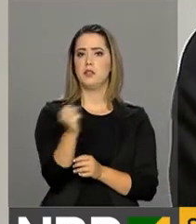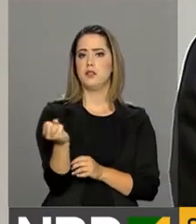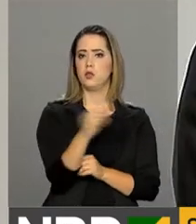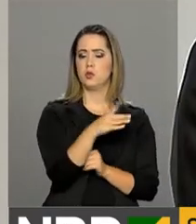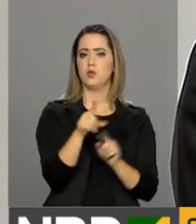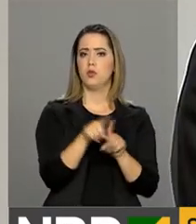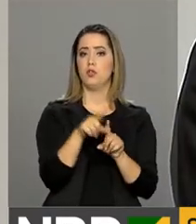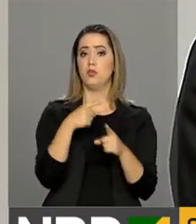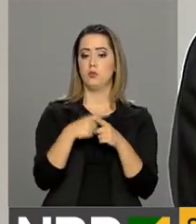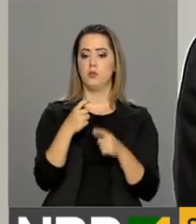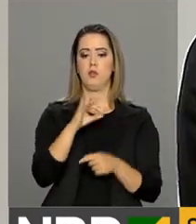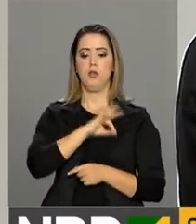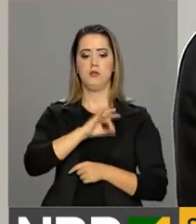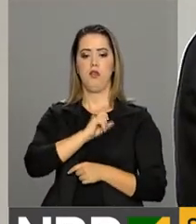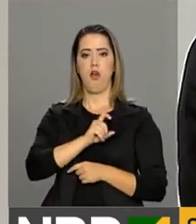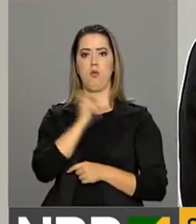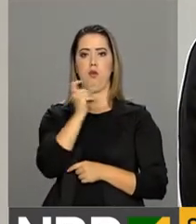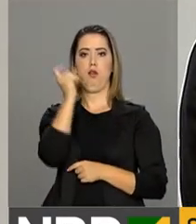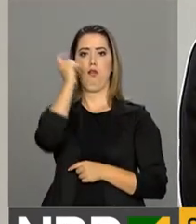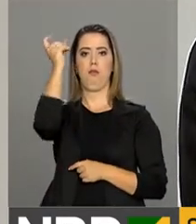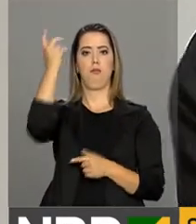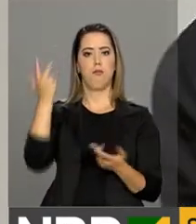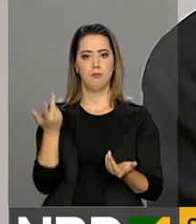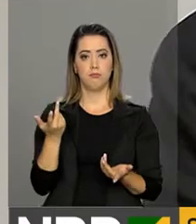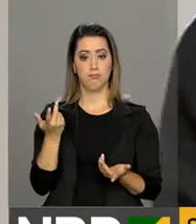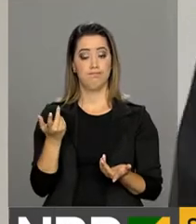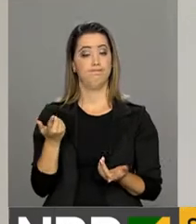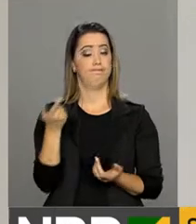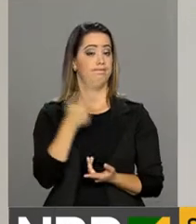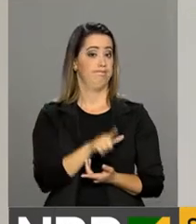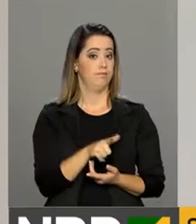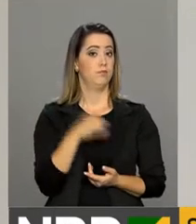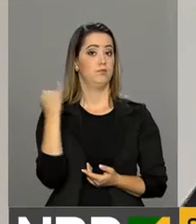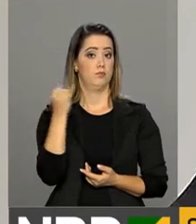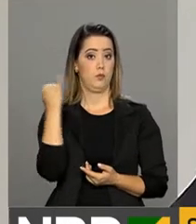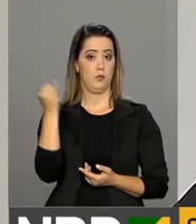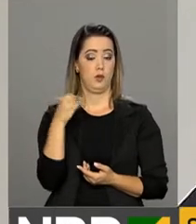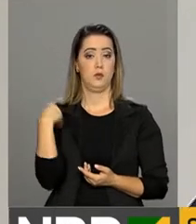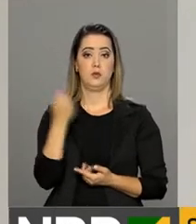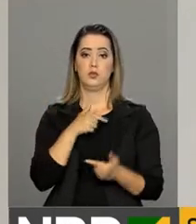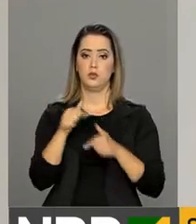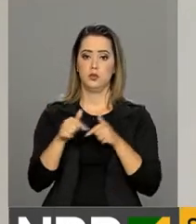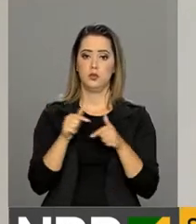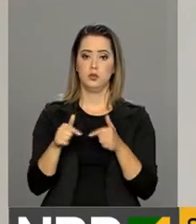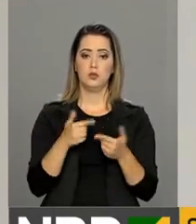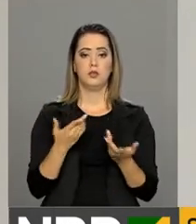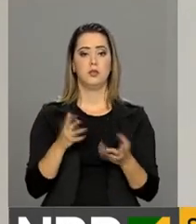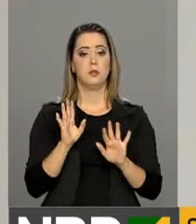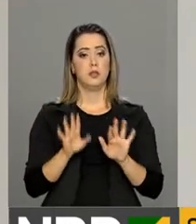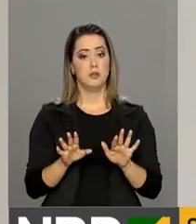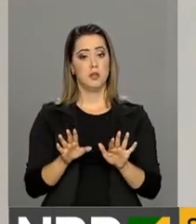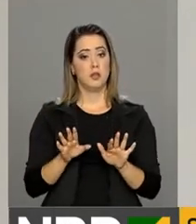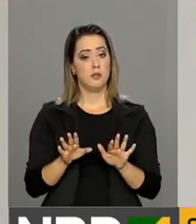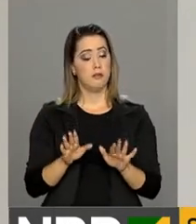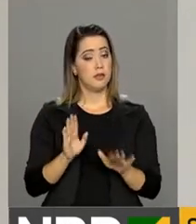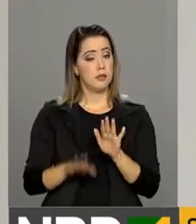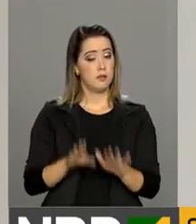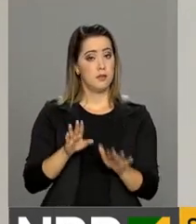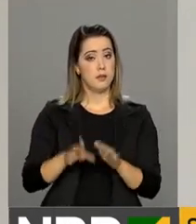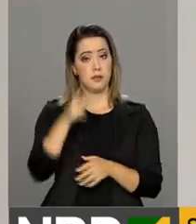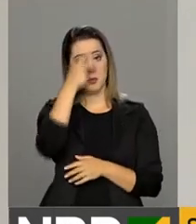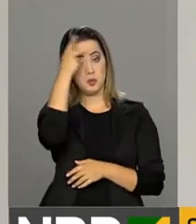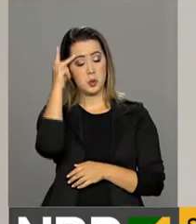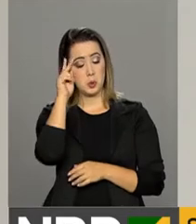falar em altíssimos salários outra medida que nós estamos tomando e é interessante vejam como as pessoas não prestam atenção constituição o comando